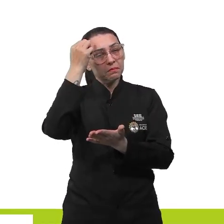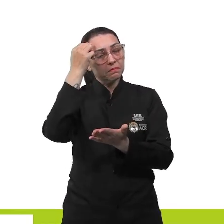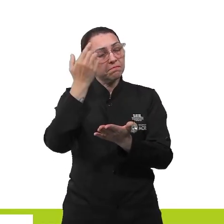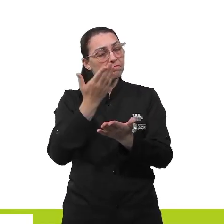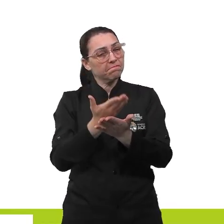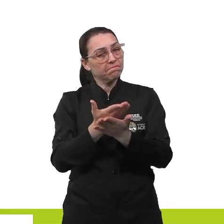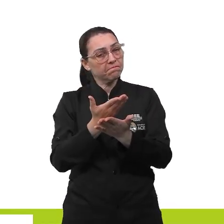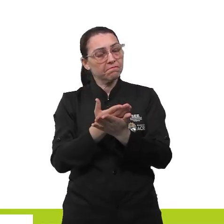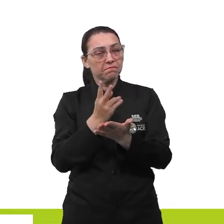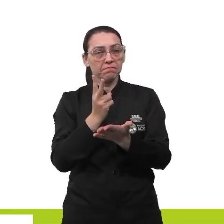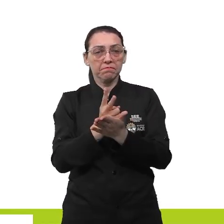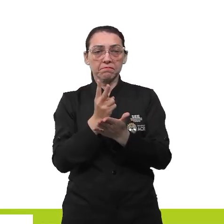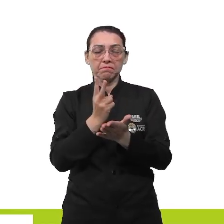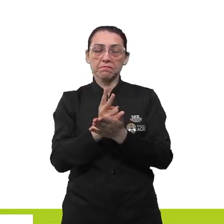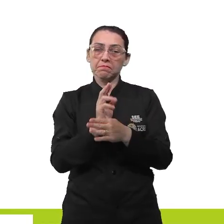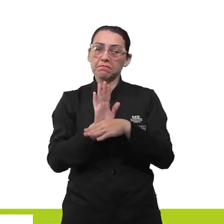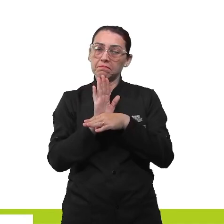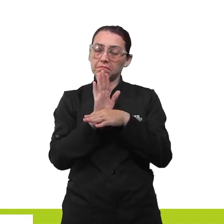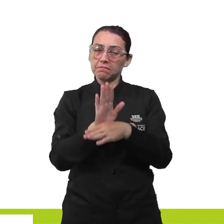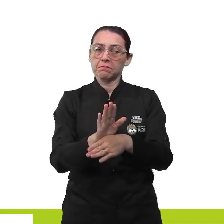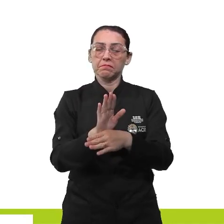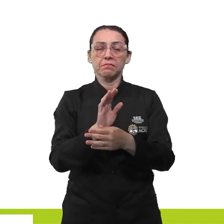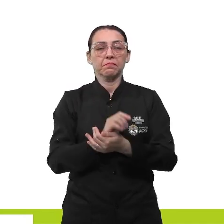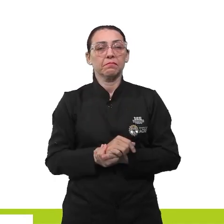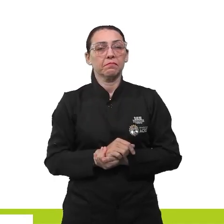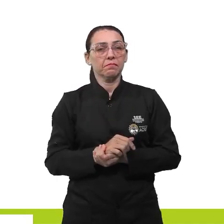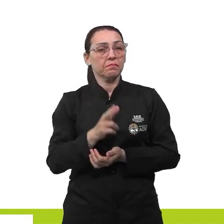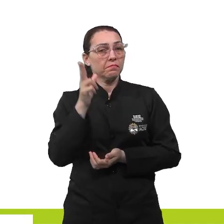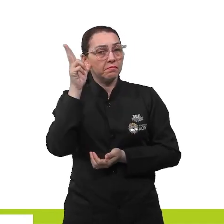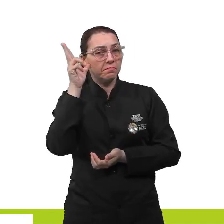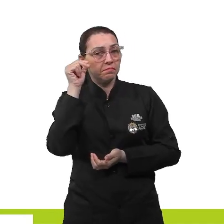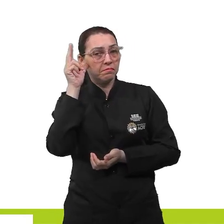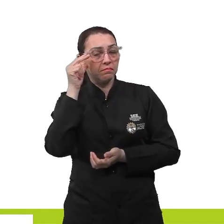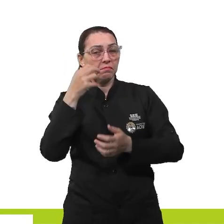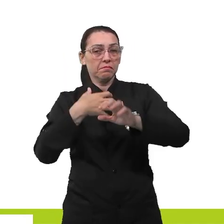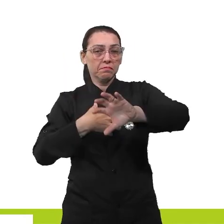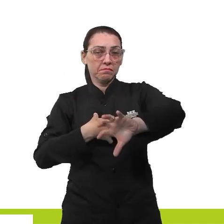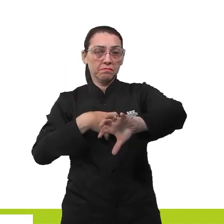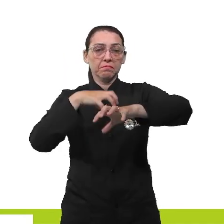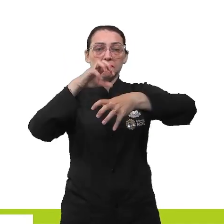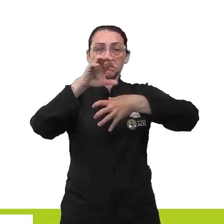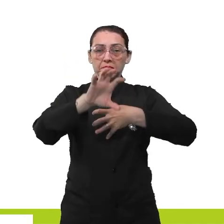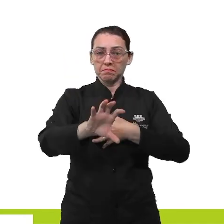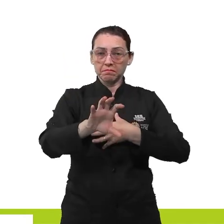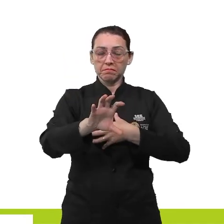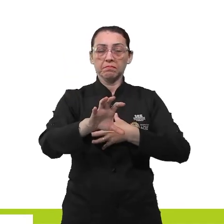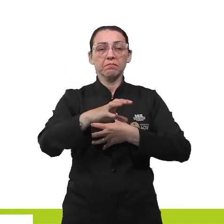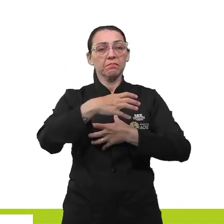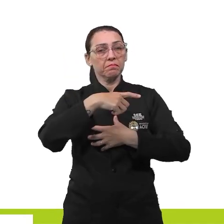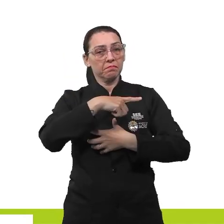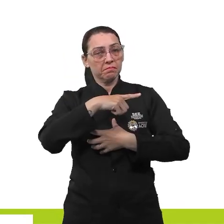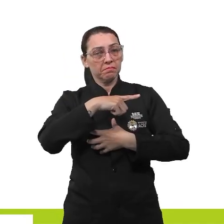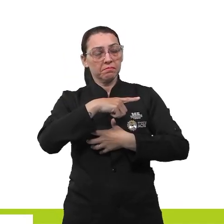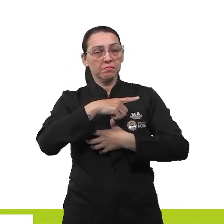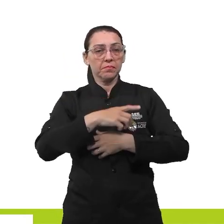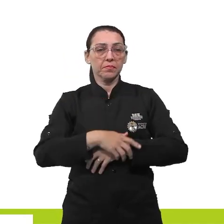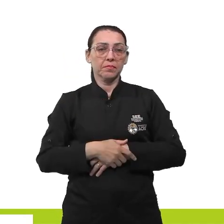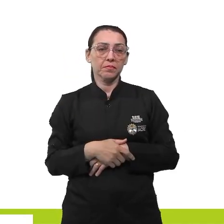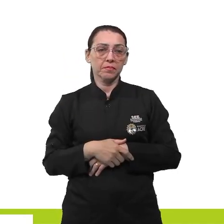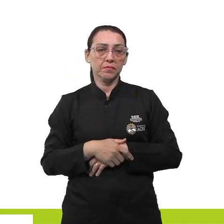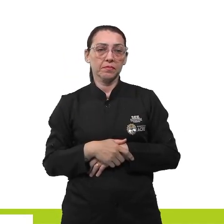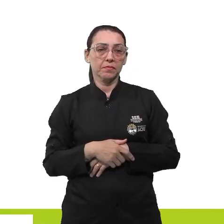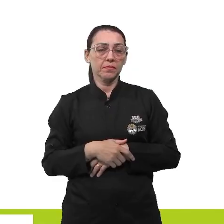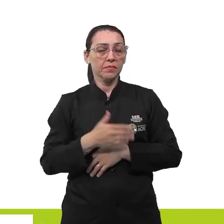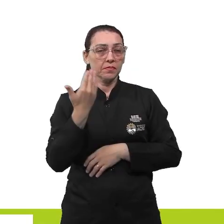ocupada, também pode ajudar. Escutar de forma empática, ou seja, se colocar no lugar do outro, ter empatia,